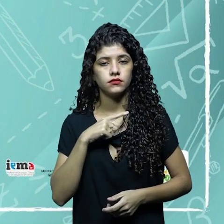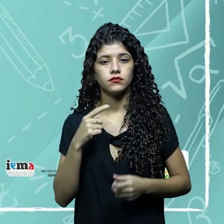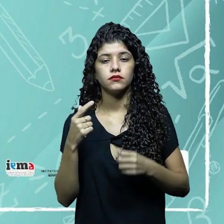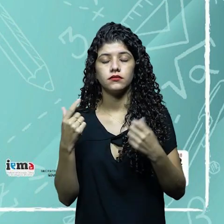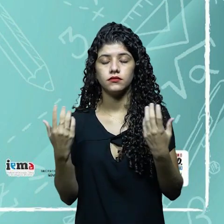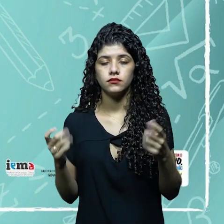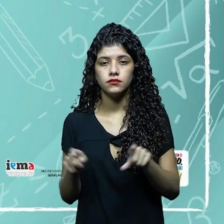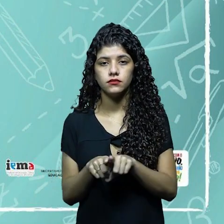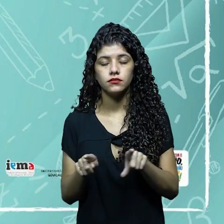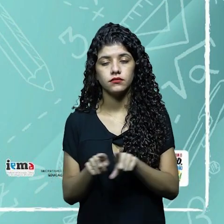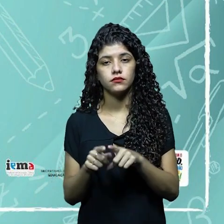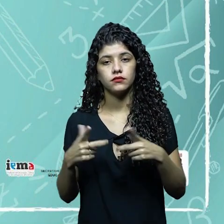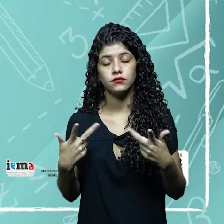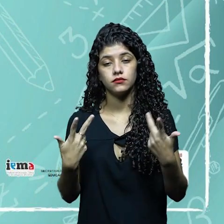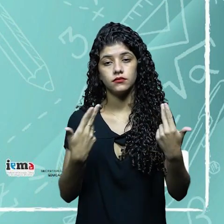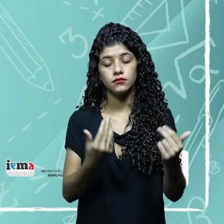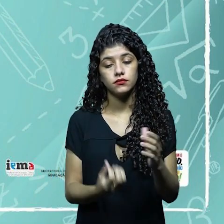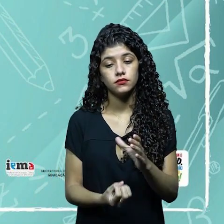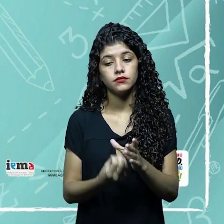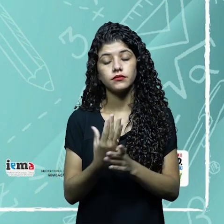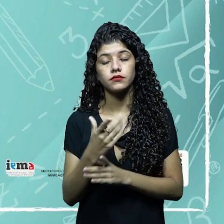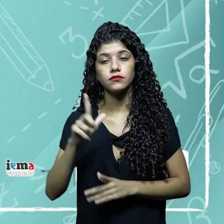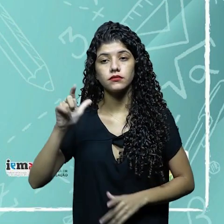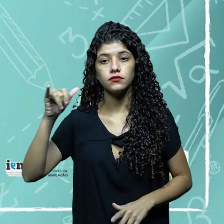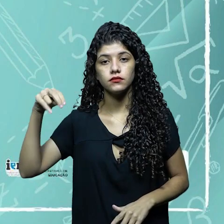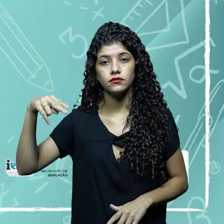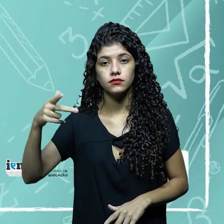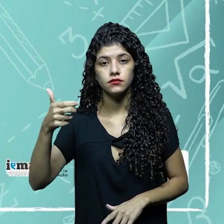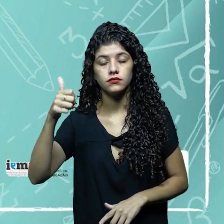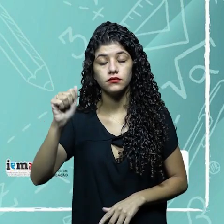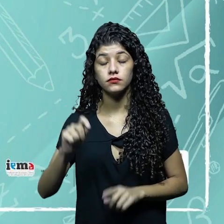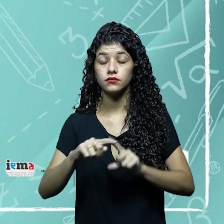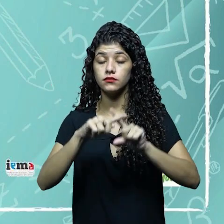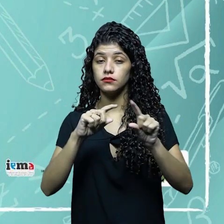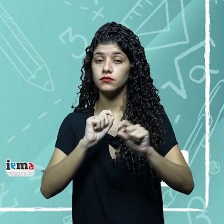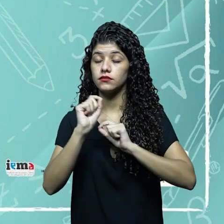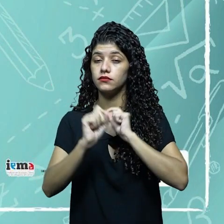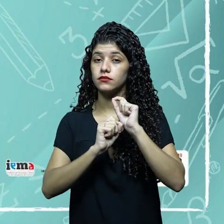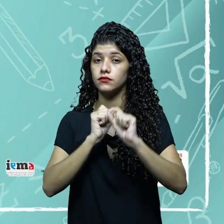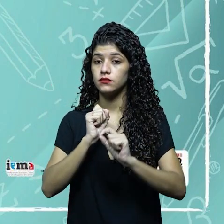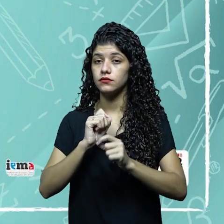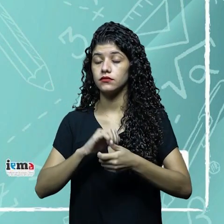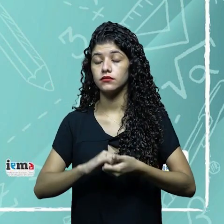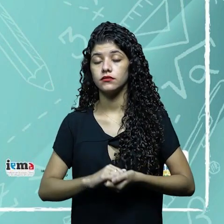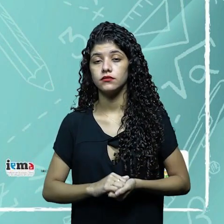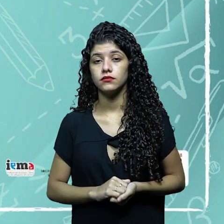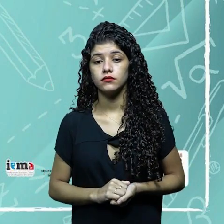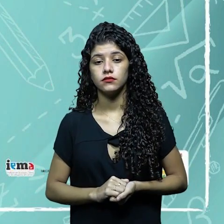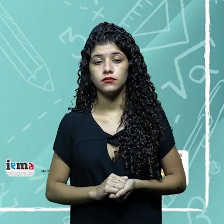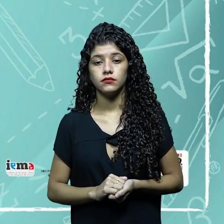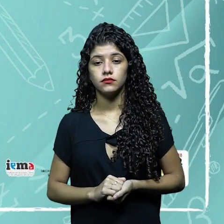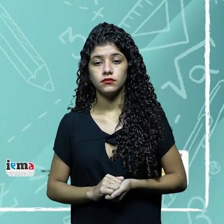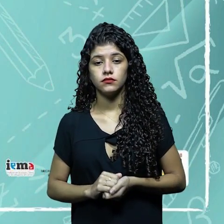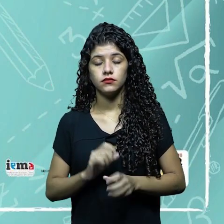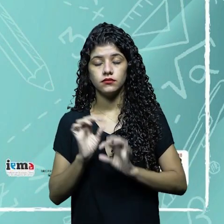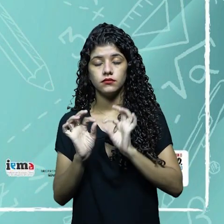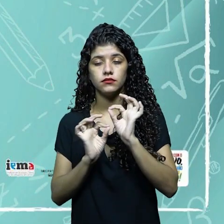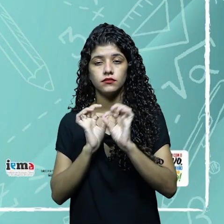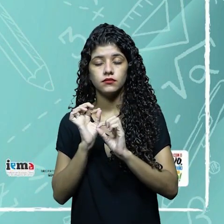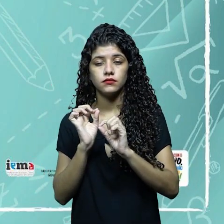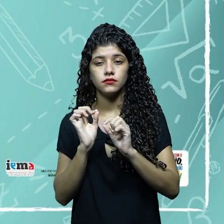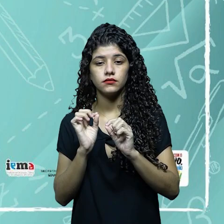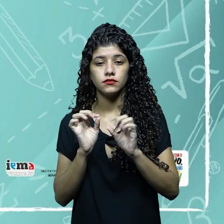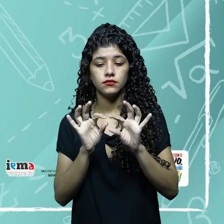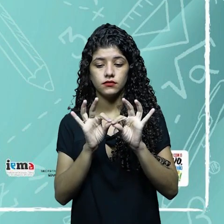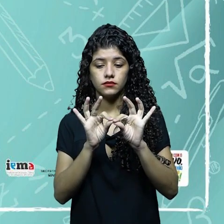mesma função de criação de linhas, só que ela a do polylinha, ela é segmentada,